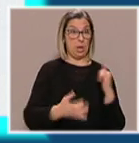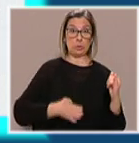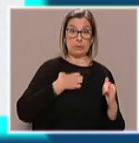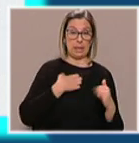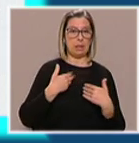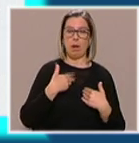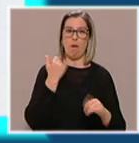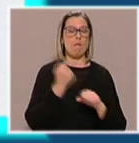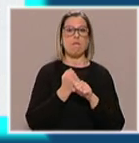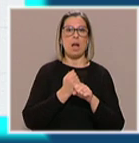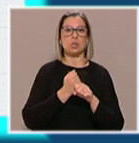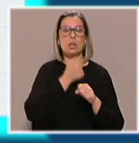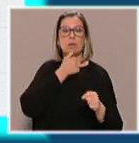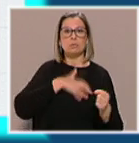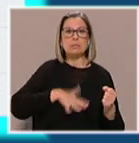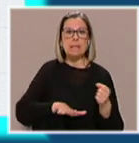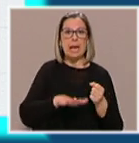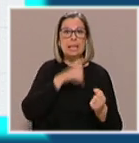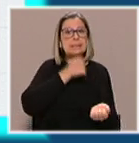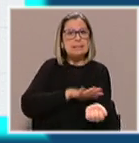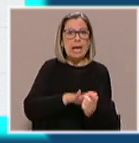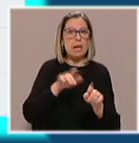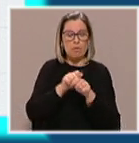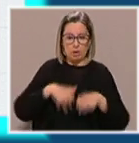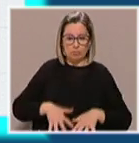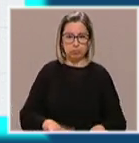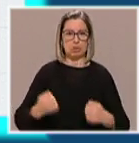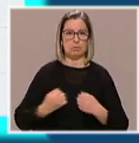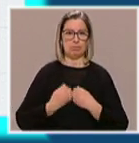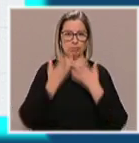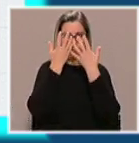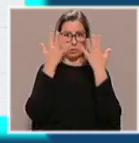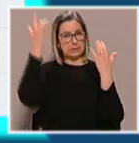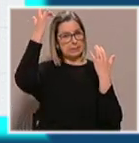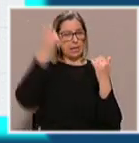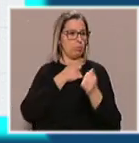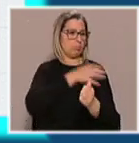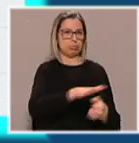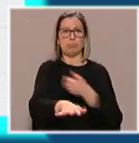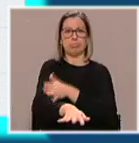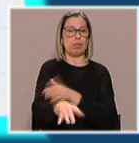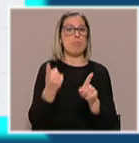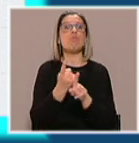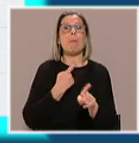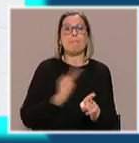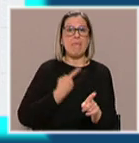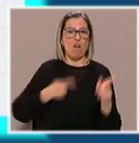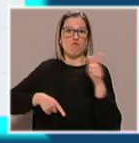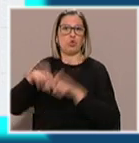recursos do sistema imunitário e do digestivo para os braços, pernas e cérebro para que possamos lutar ou fugir.